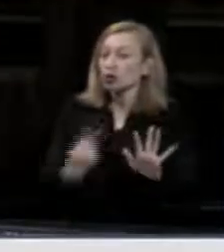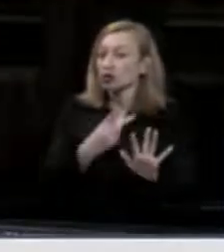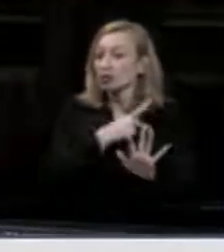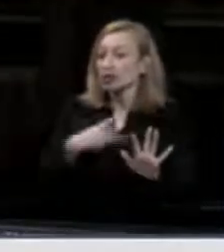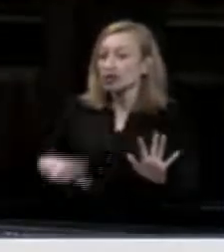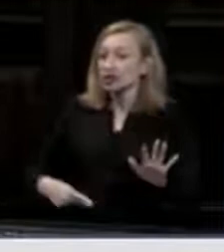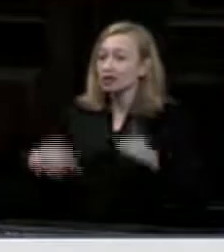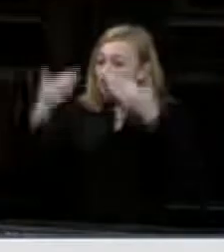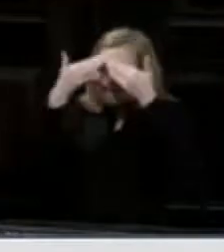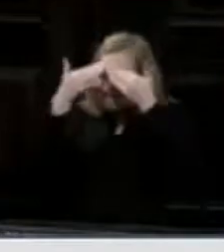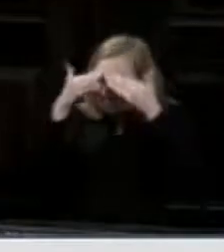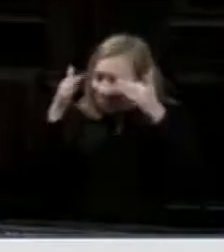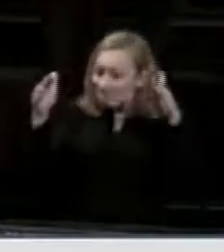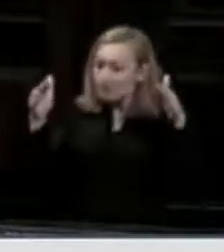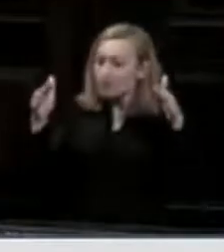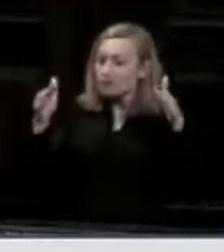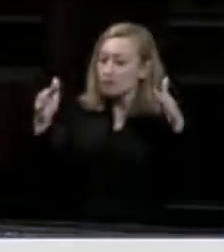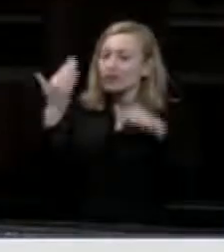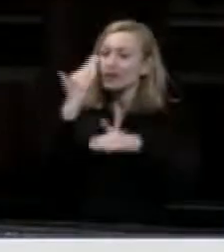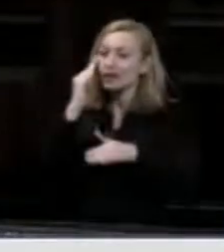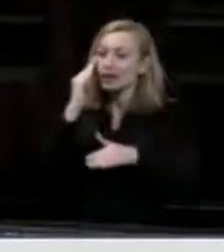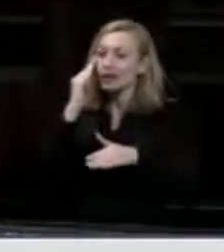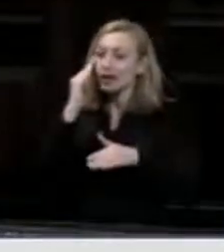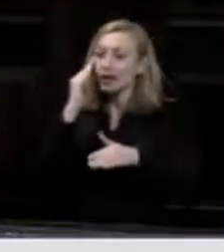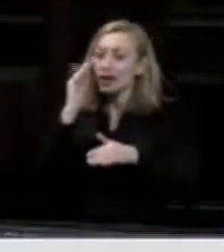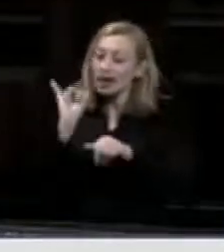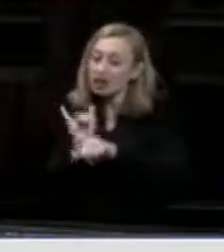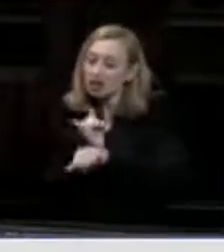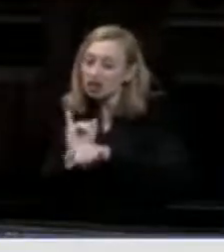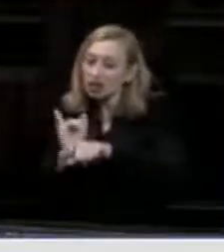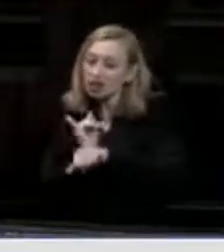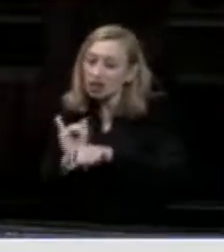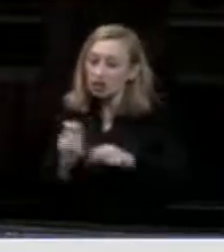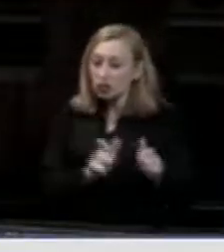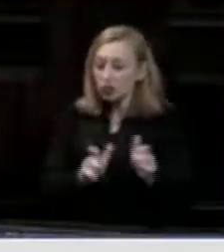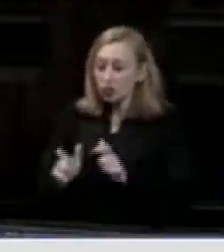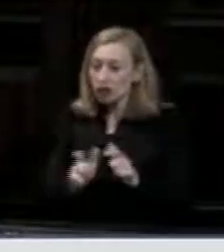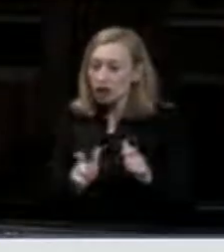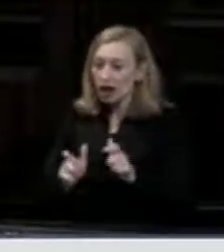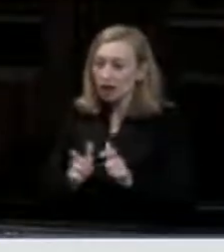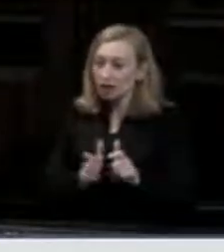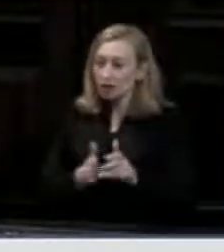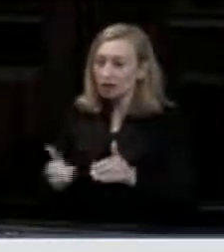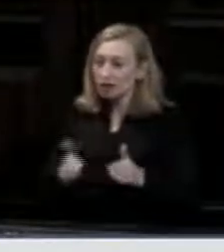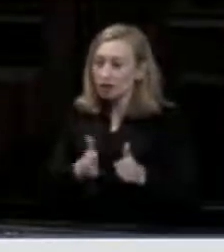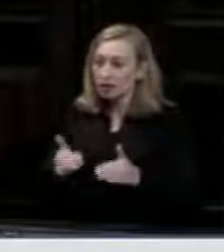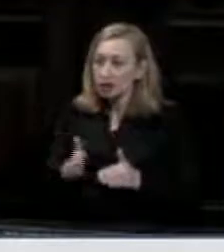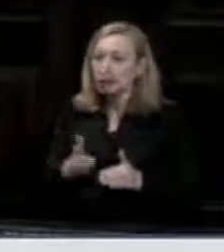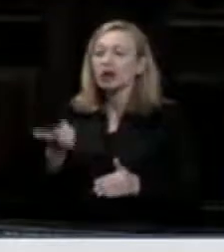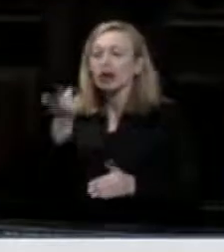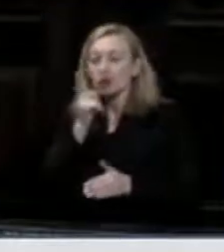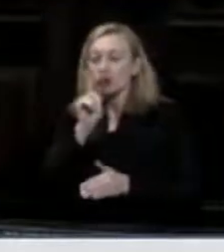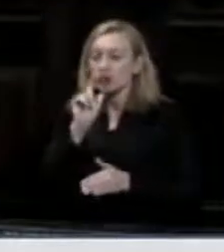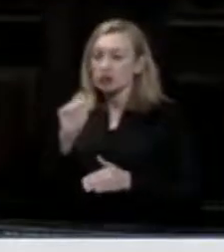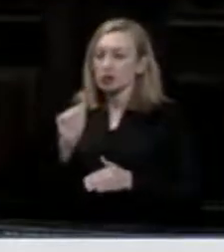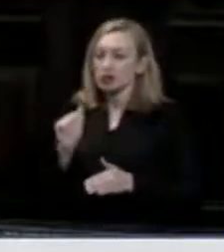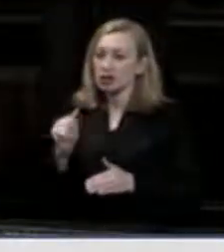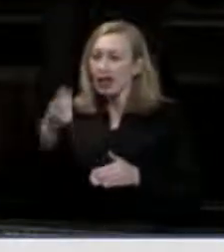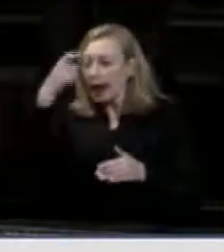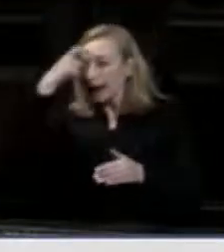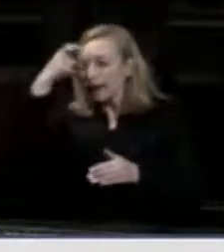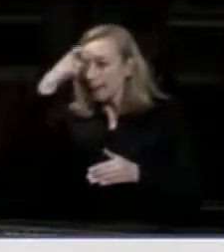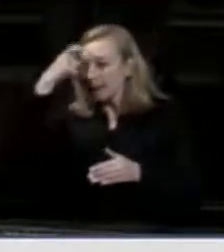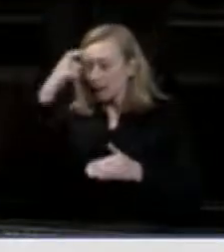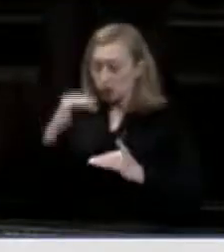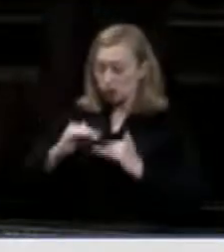suas intenções e aquecer as suas